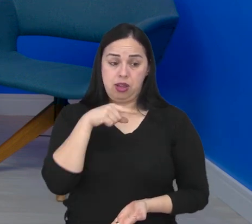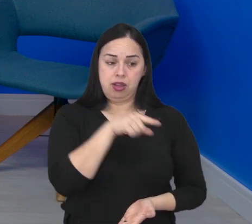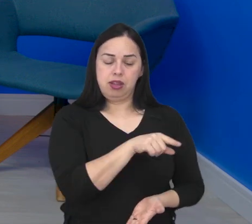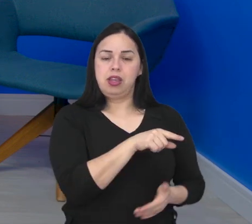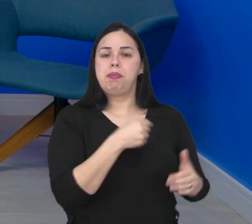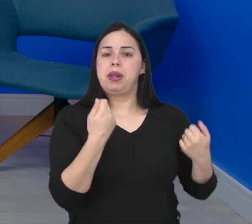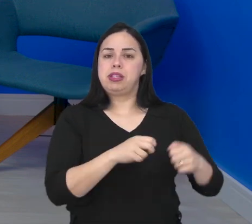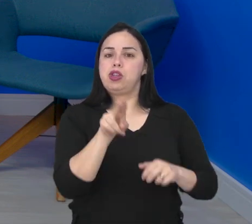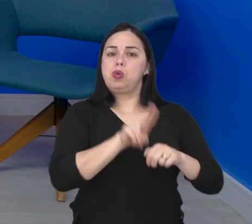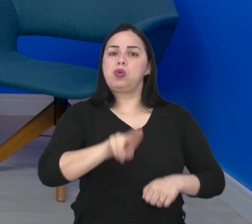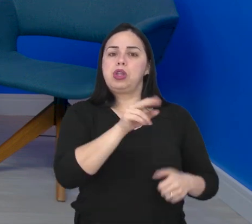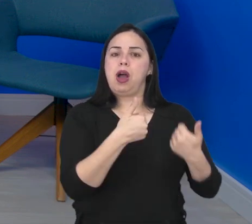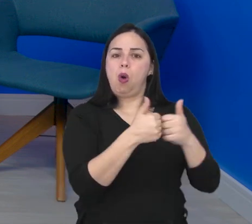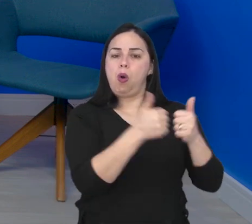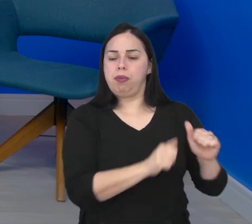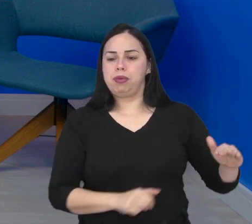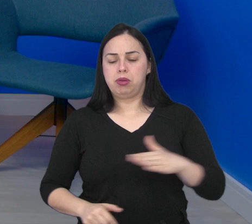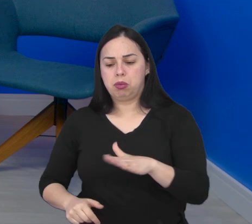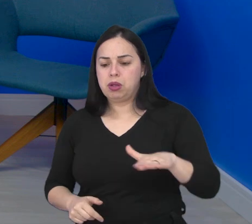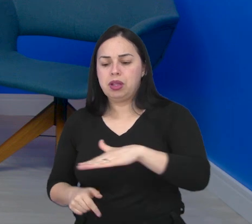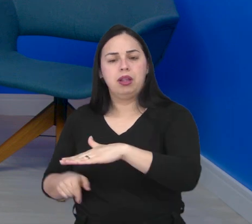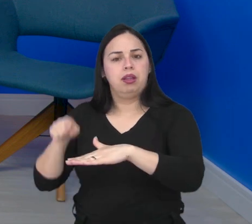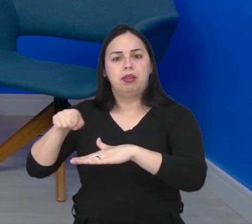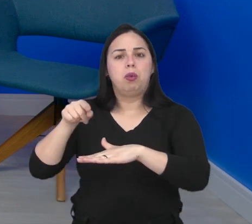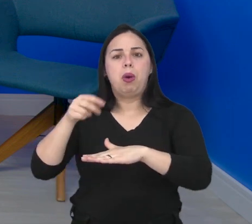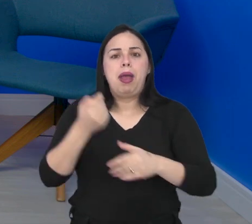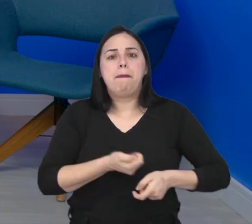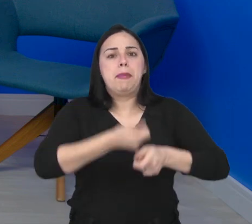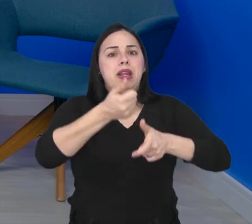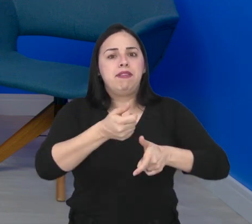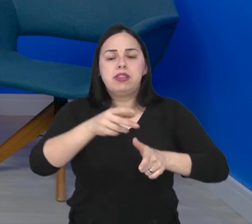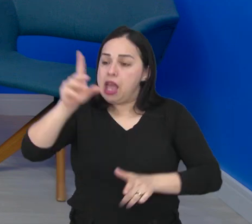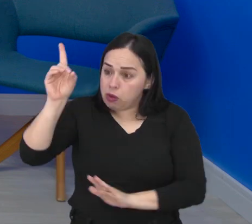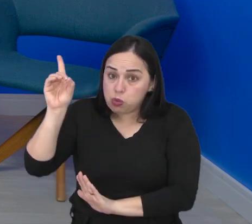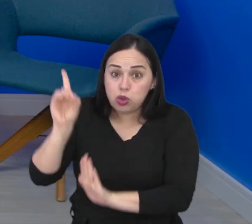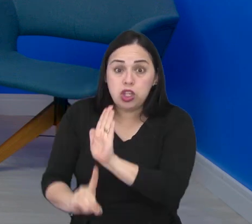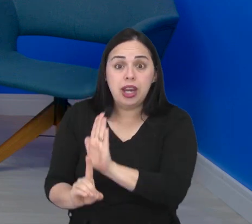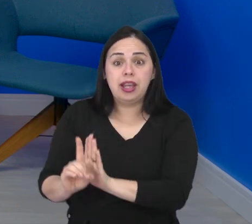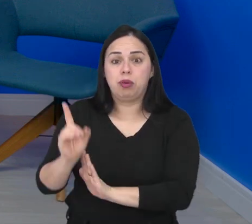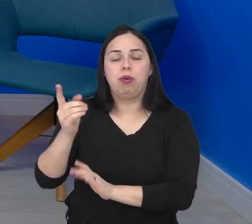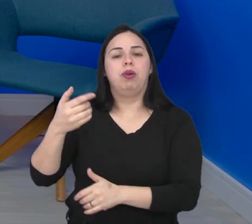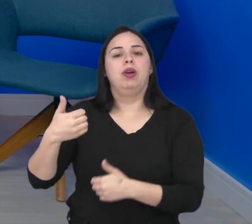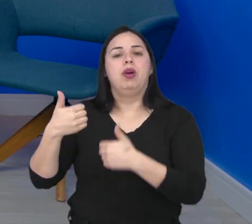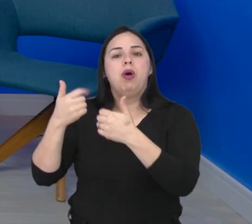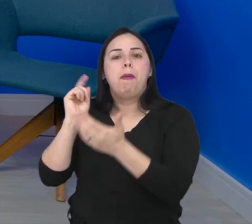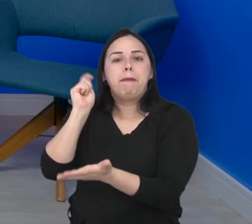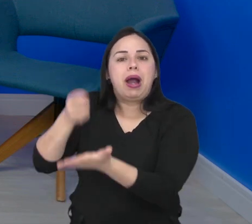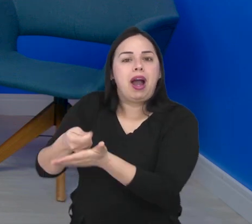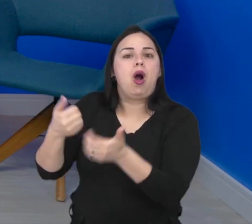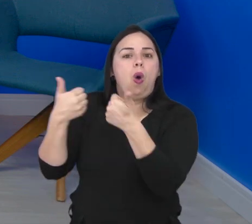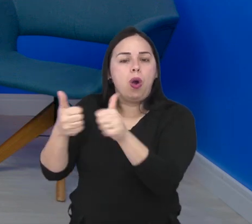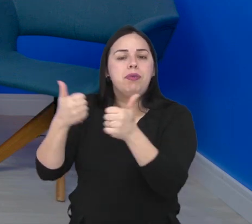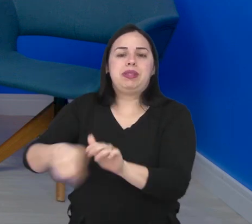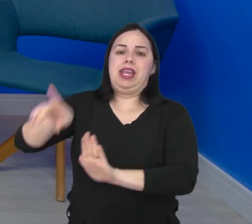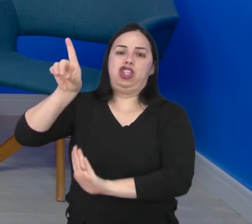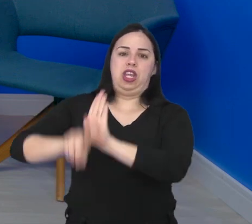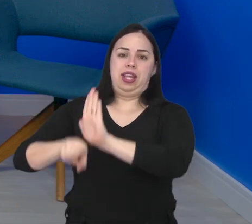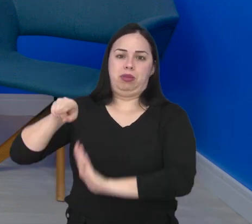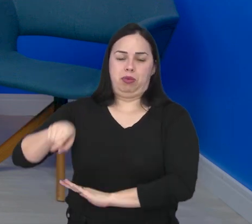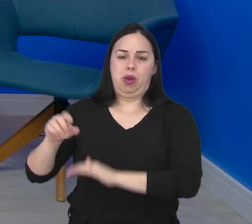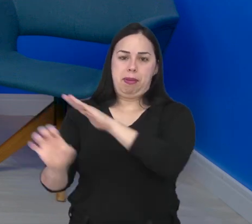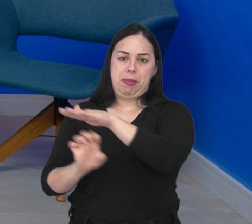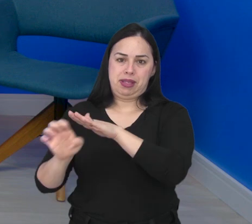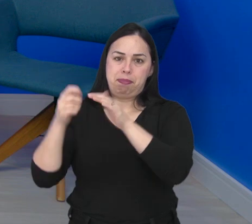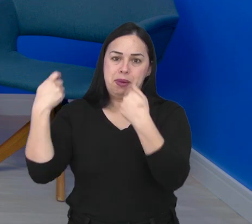e o funcionário vai de ônibus, ele precisa ter o vale transporte. Então não é um benefício, é um direito, né? Sim, é importante todo mundo